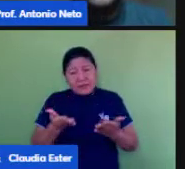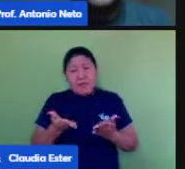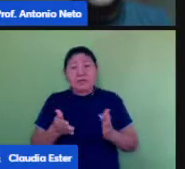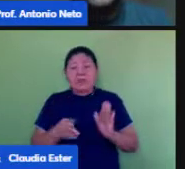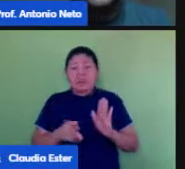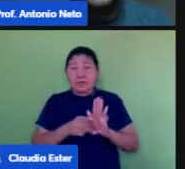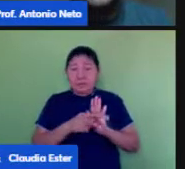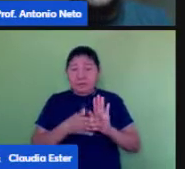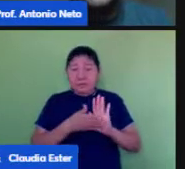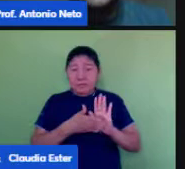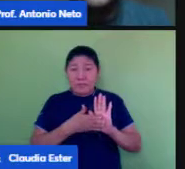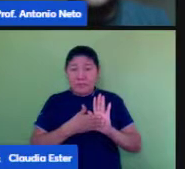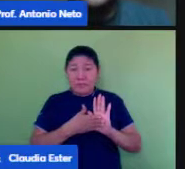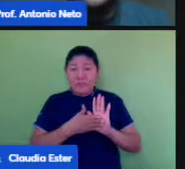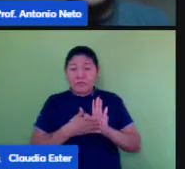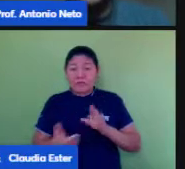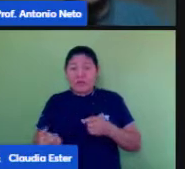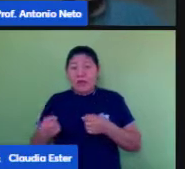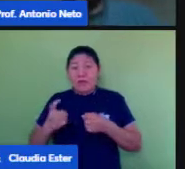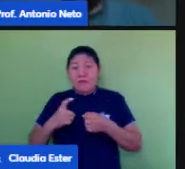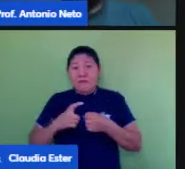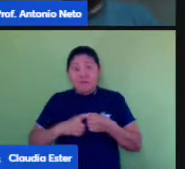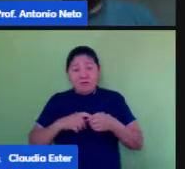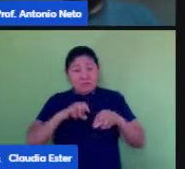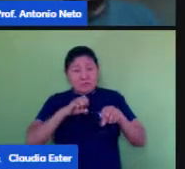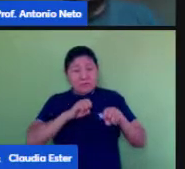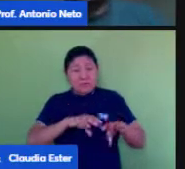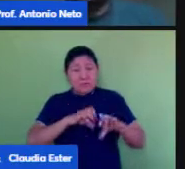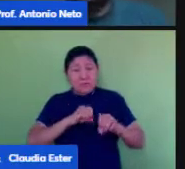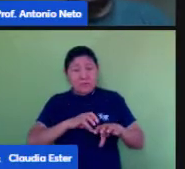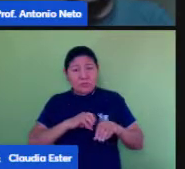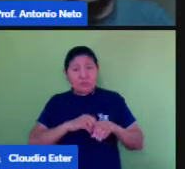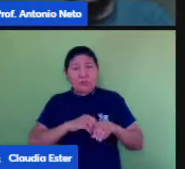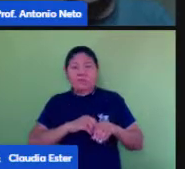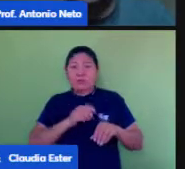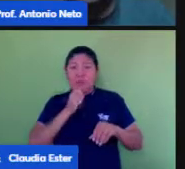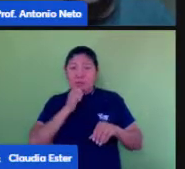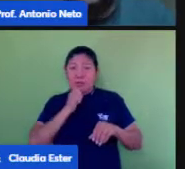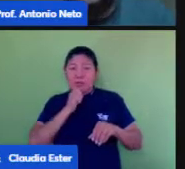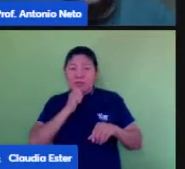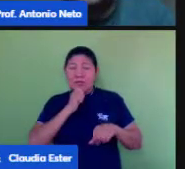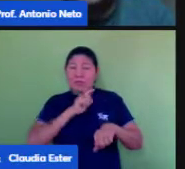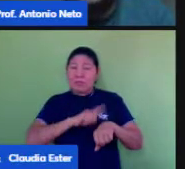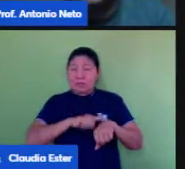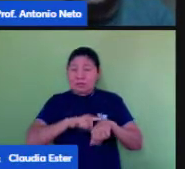retorno escalonado, com o ensino escalonado presencial, e